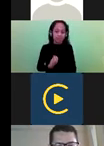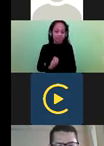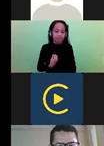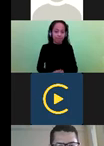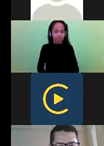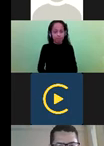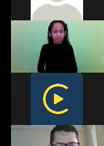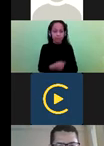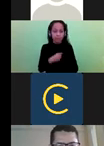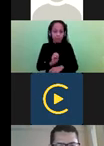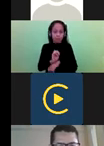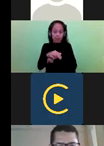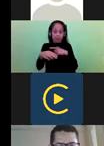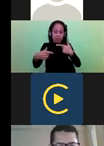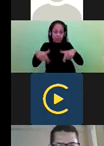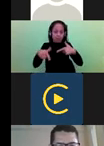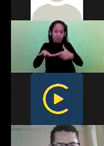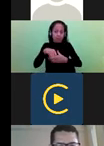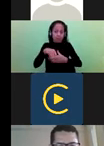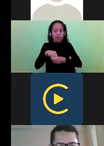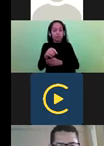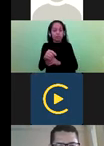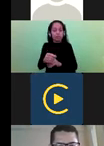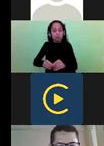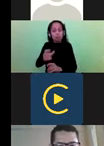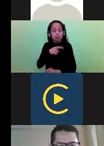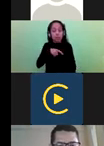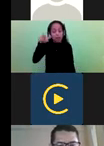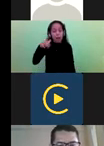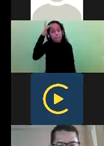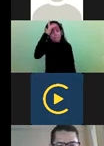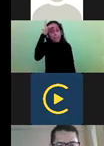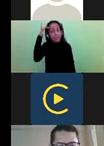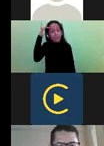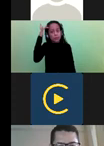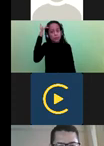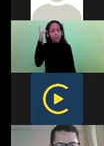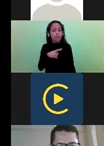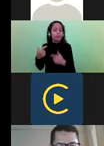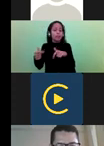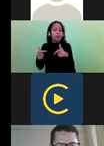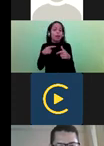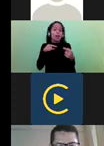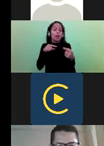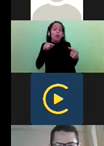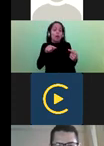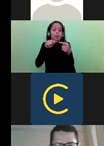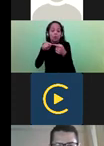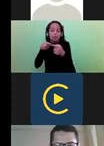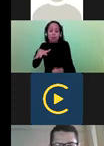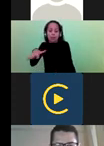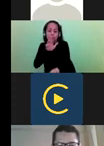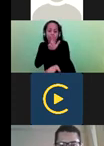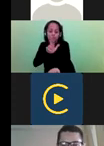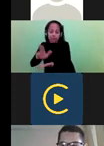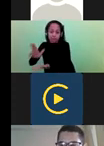No mercado de trabalho, o sujeito trabalha de maneira integrada. E na escola parece que